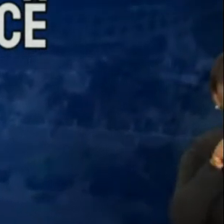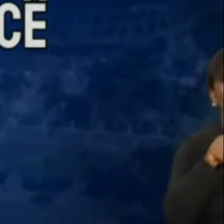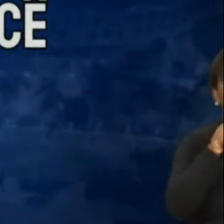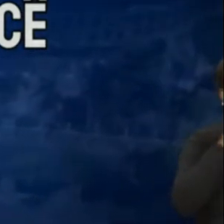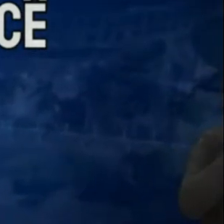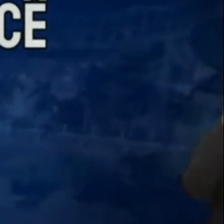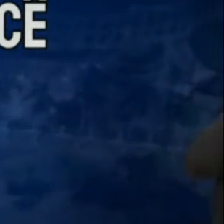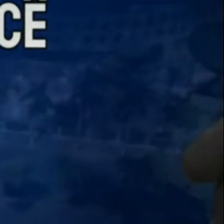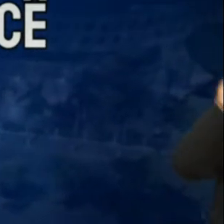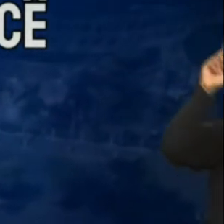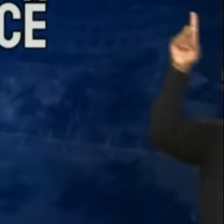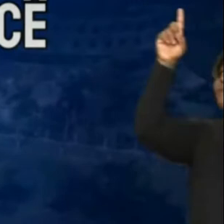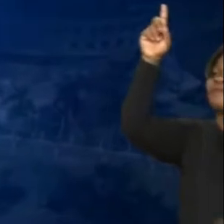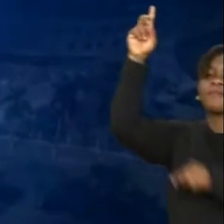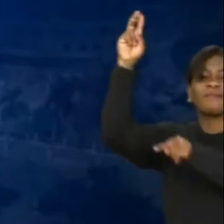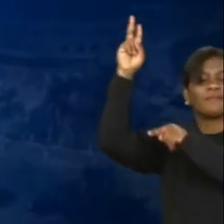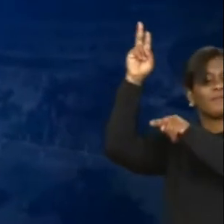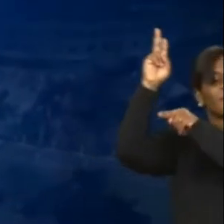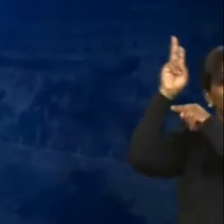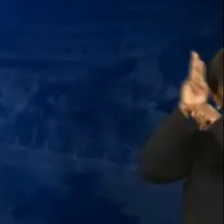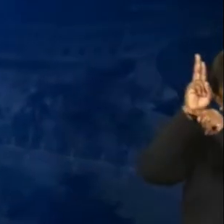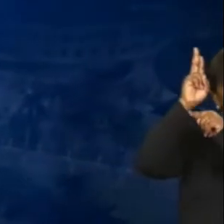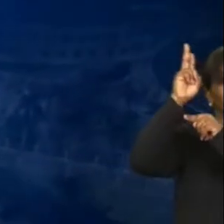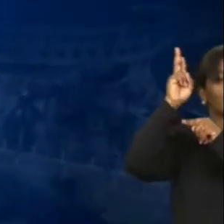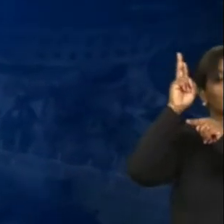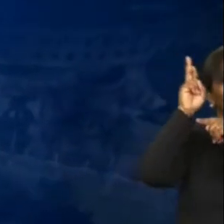Ele está dizendo: eu cuido de ti.